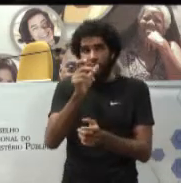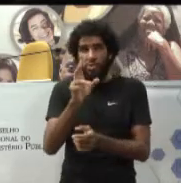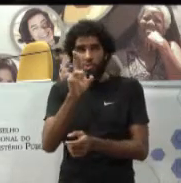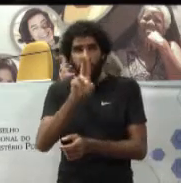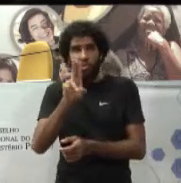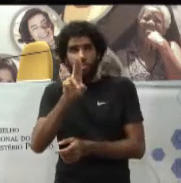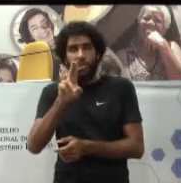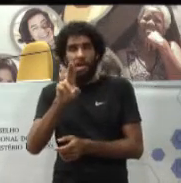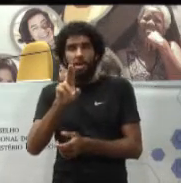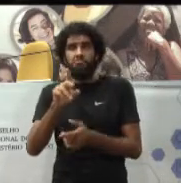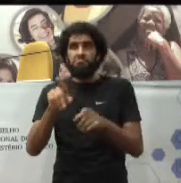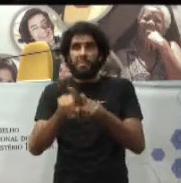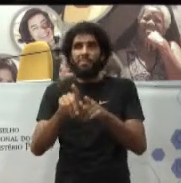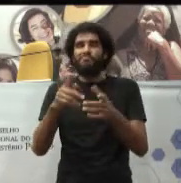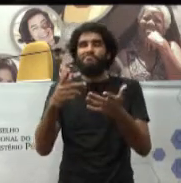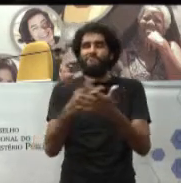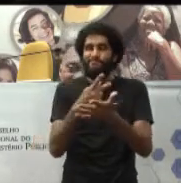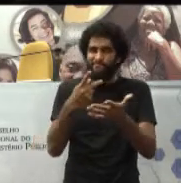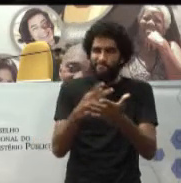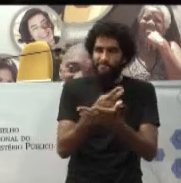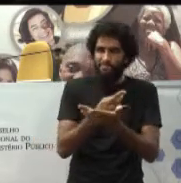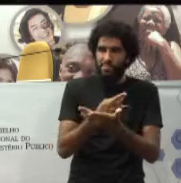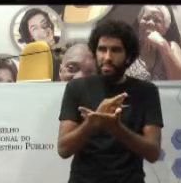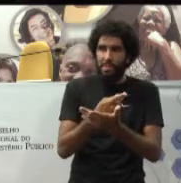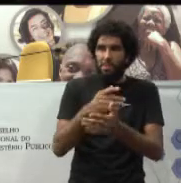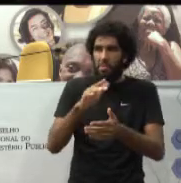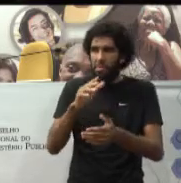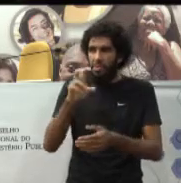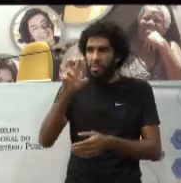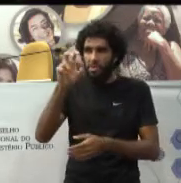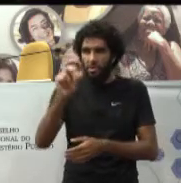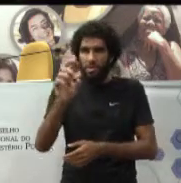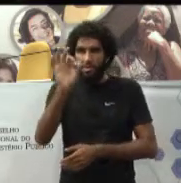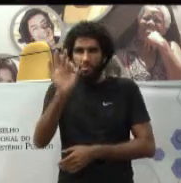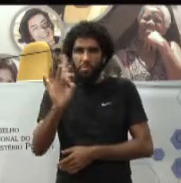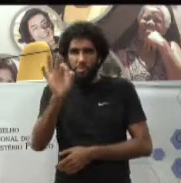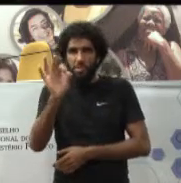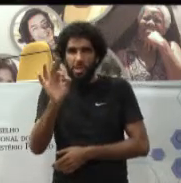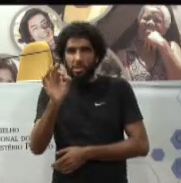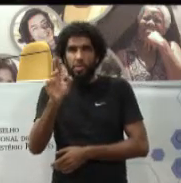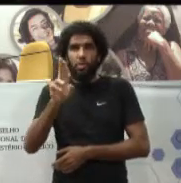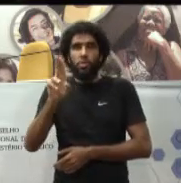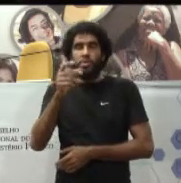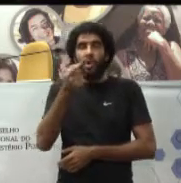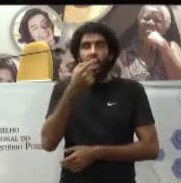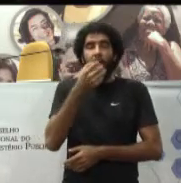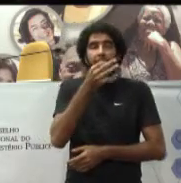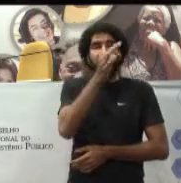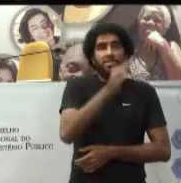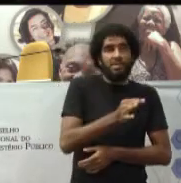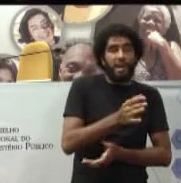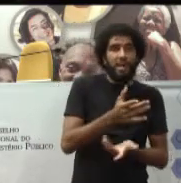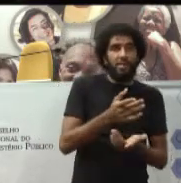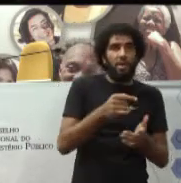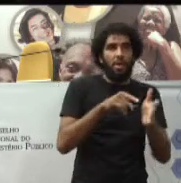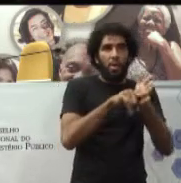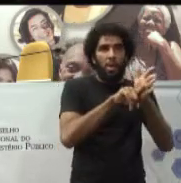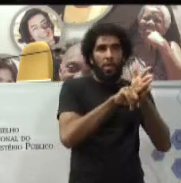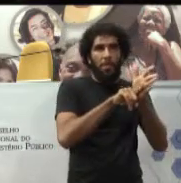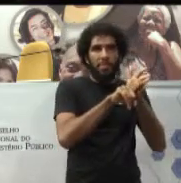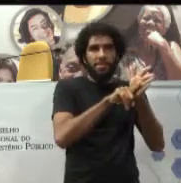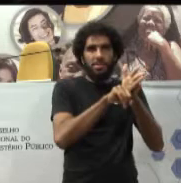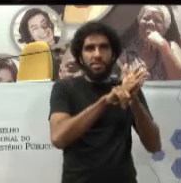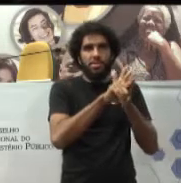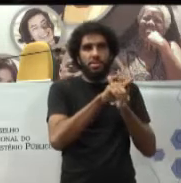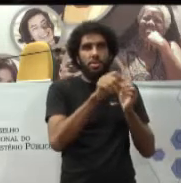errôneas e somente 50% dos pacientes em média tomam corretamente seus medicamentos pesquisa publicada no jama em